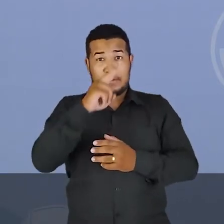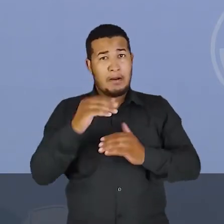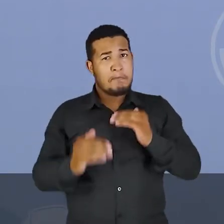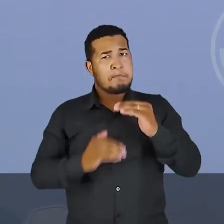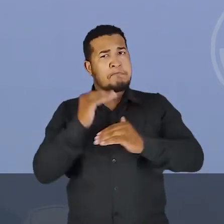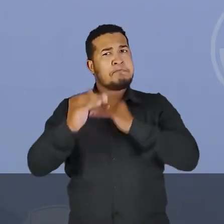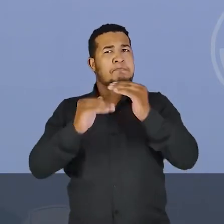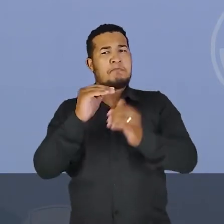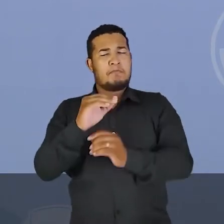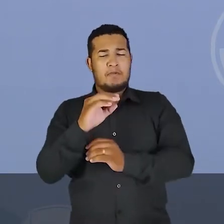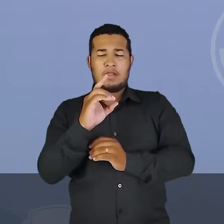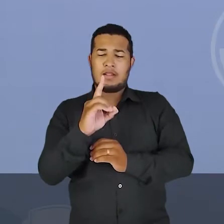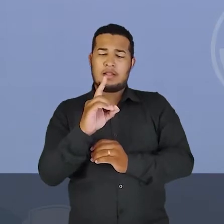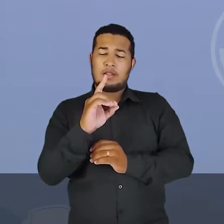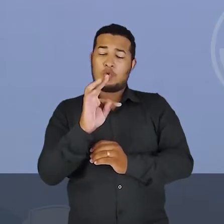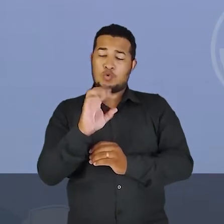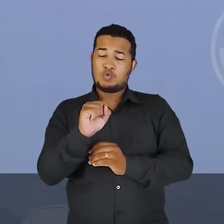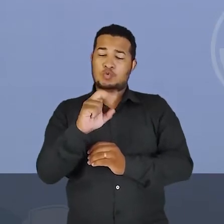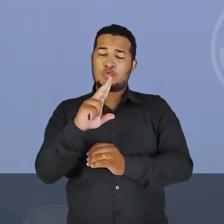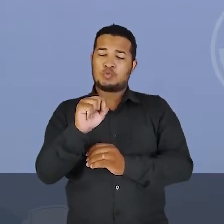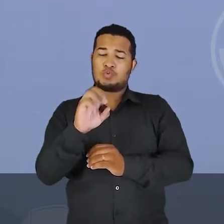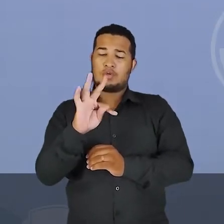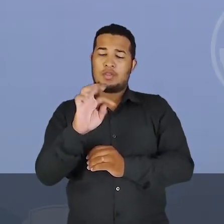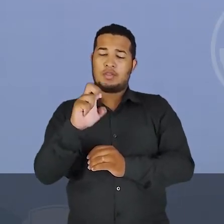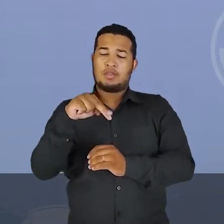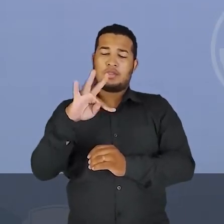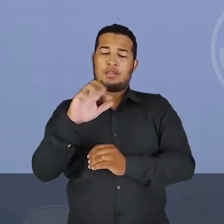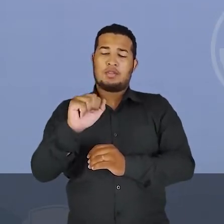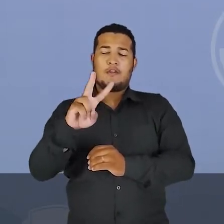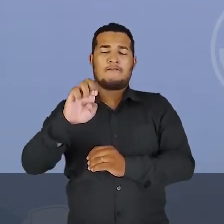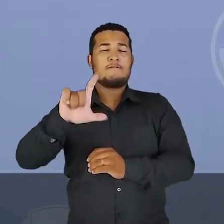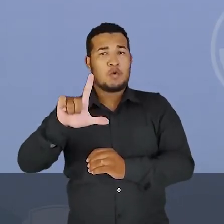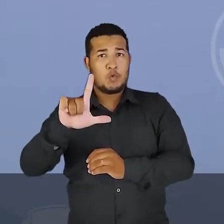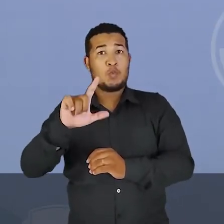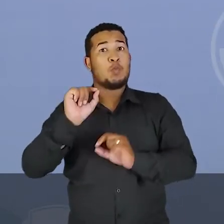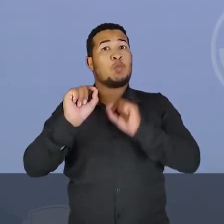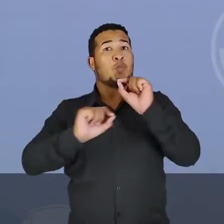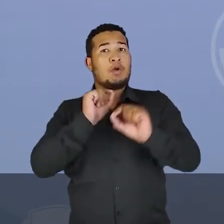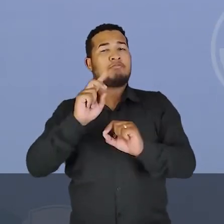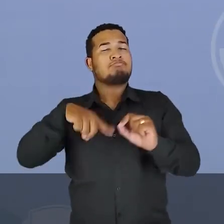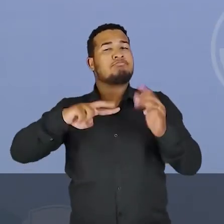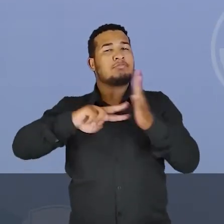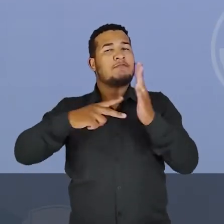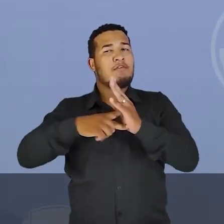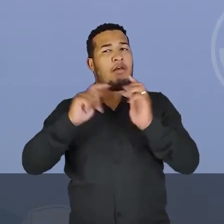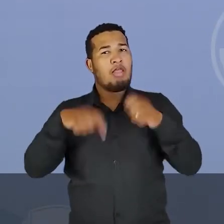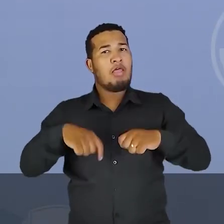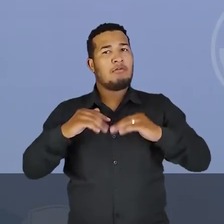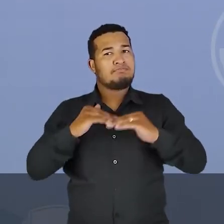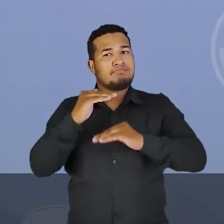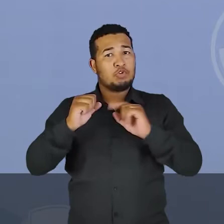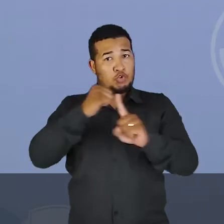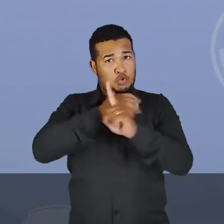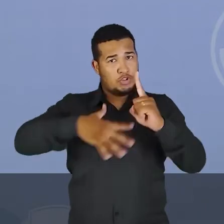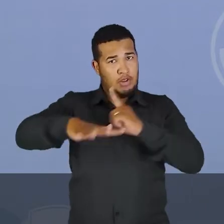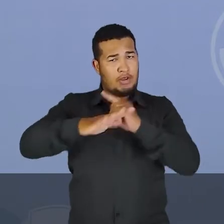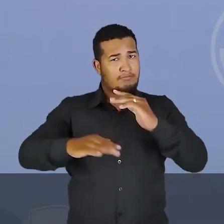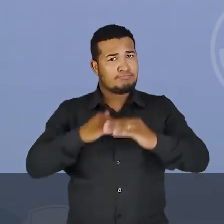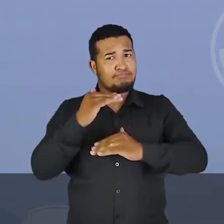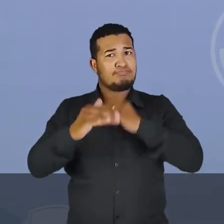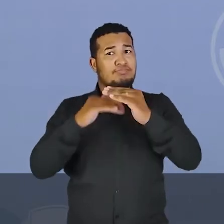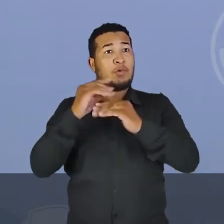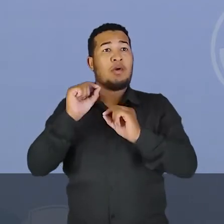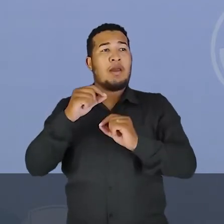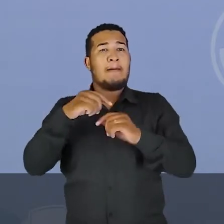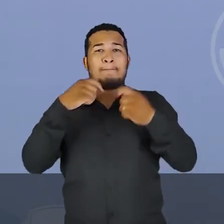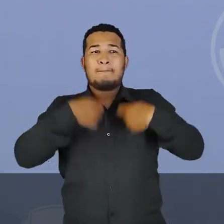sustentável? Muito trabalhado nas aulas de ecologia. O desenvolvimento sustentável é um tipo de desenvolvimento de uma sociedade sem prejudicar